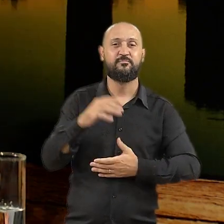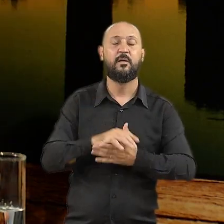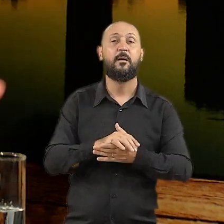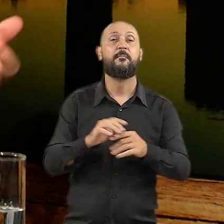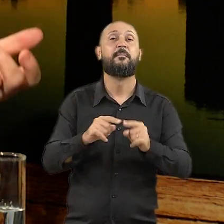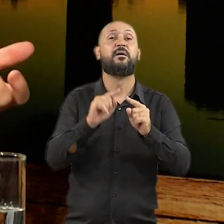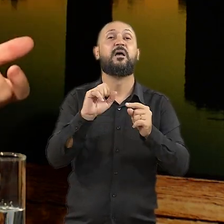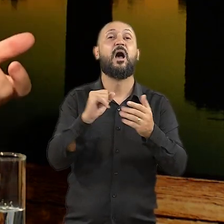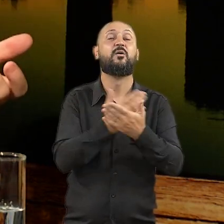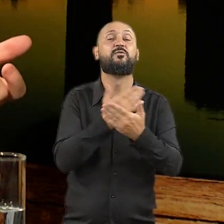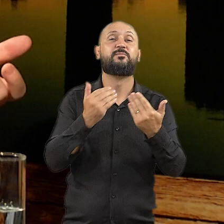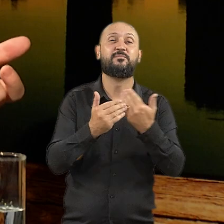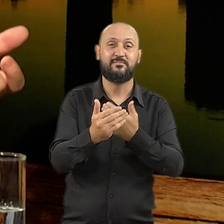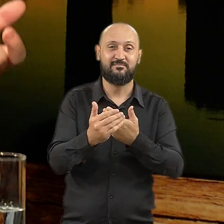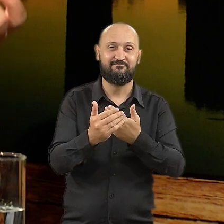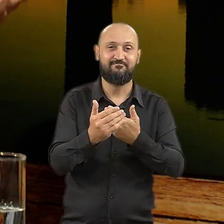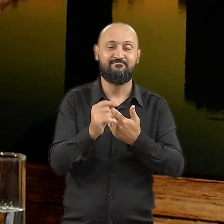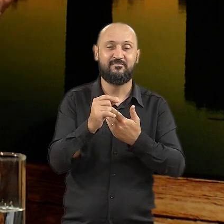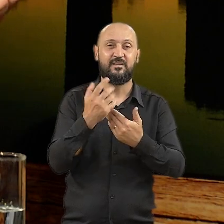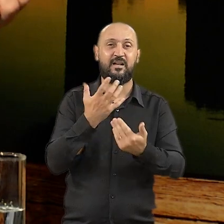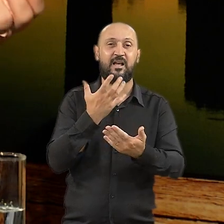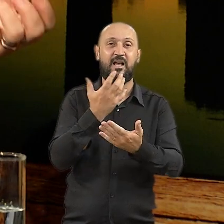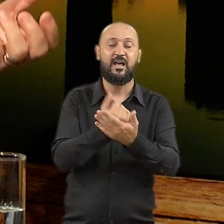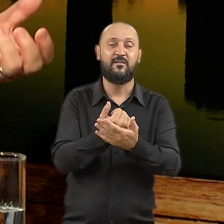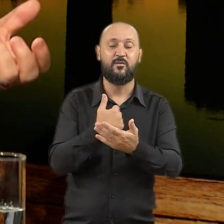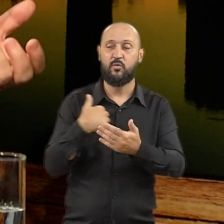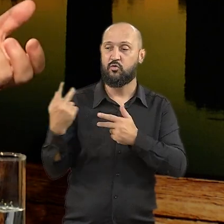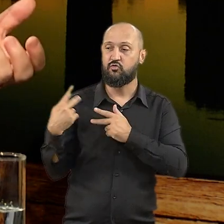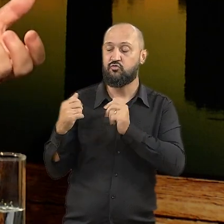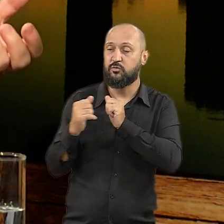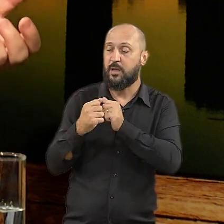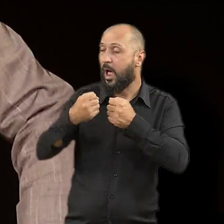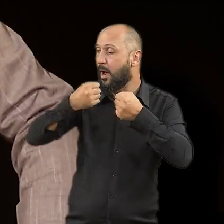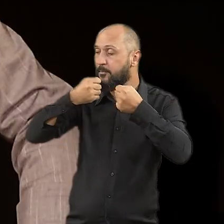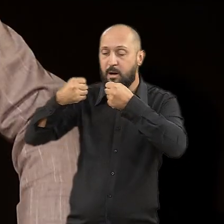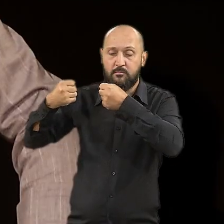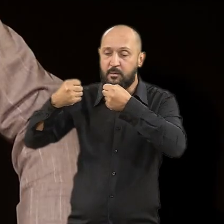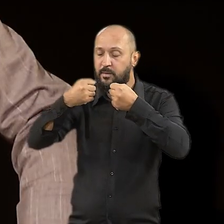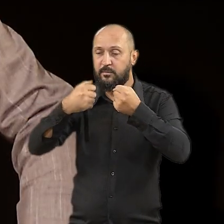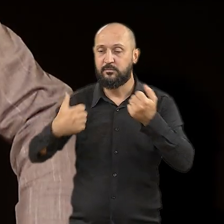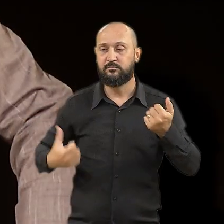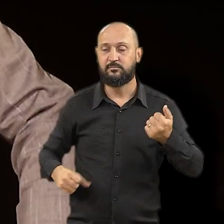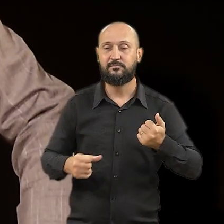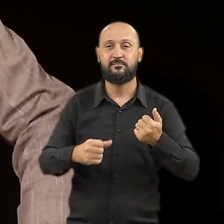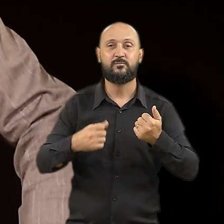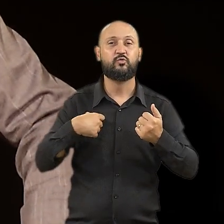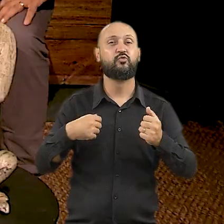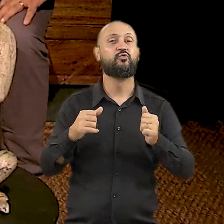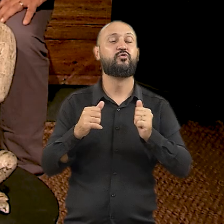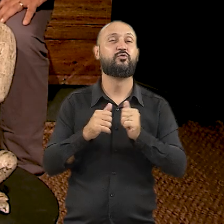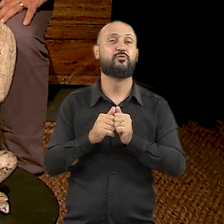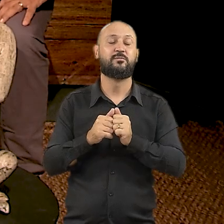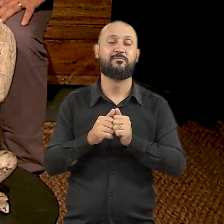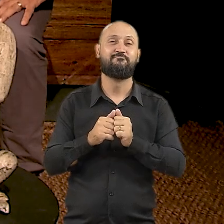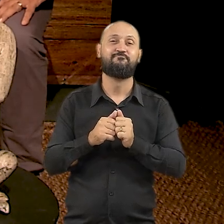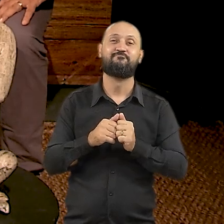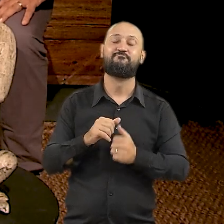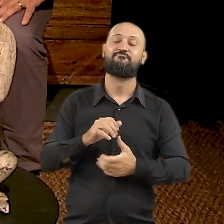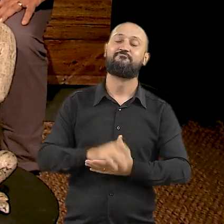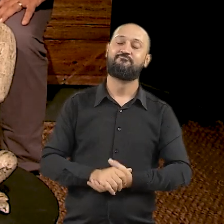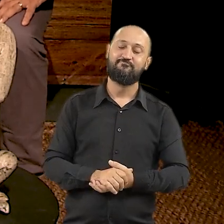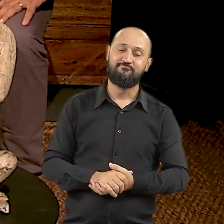falei, mesmo. Só que aí o que aconteceu? Ele gravou comigo. Ele gravou tocando junto? Ele gravou tocando junto.